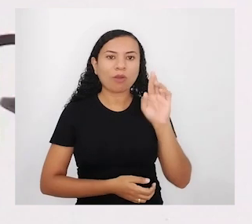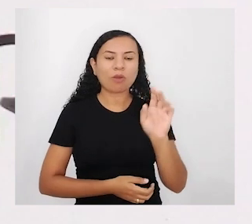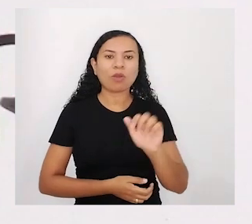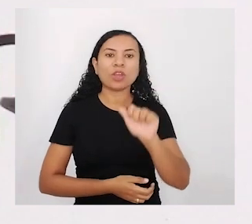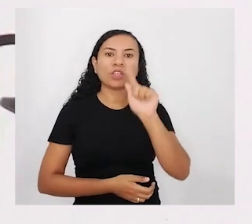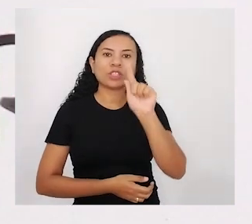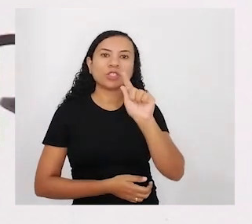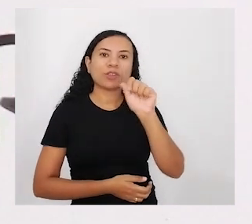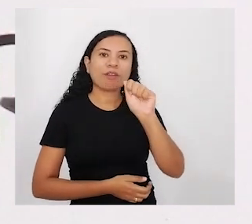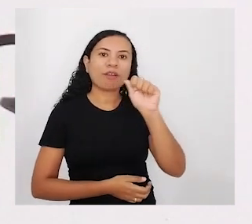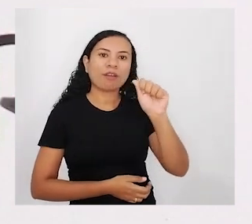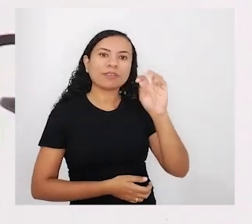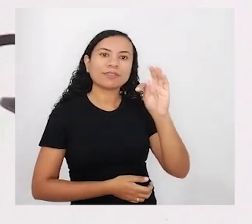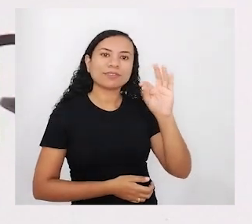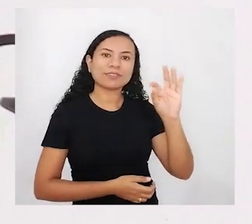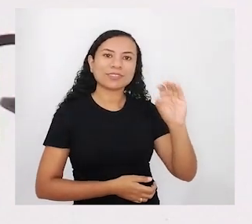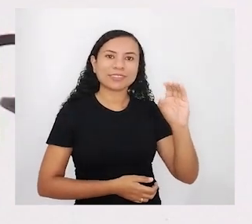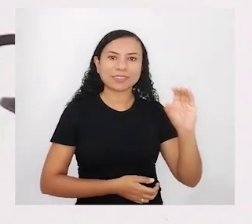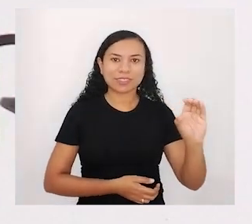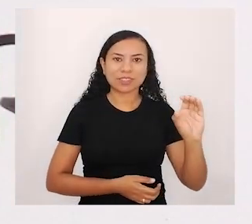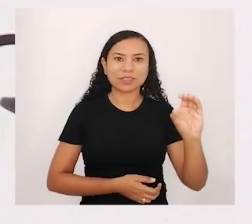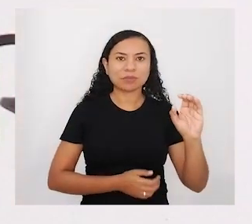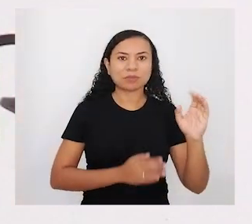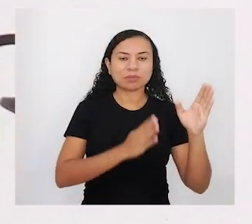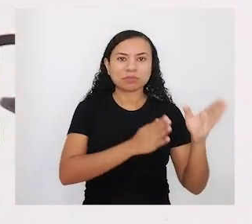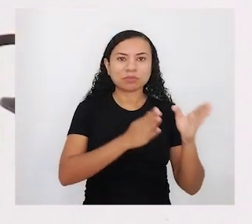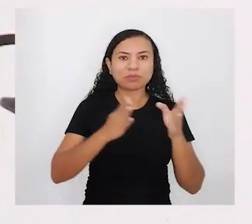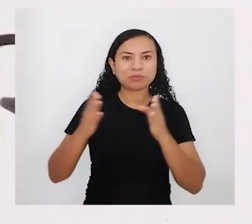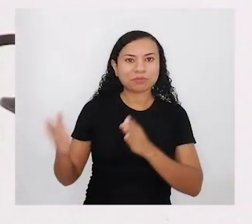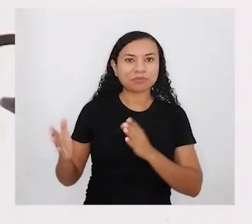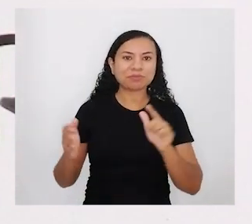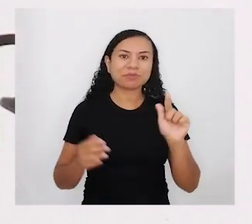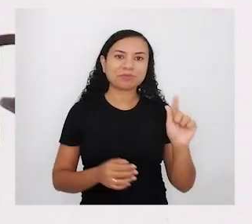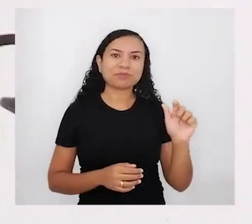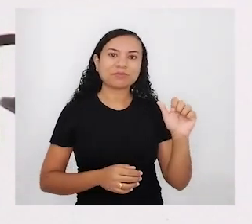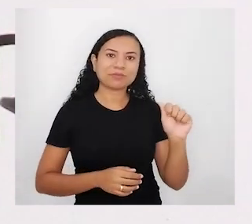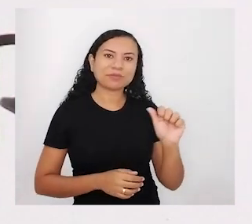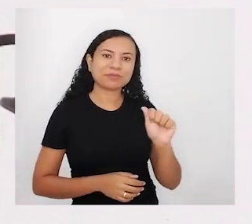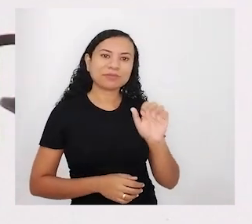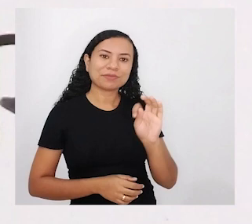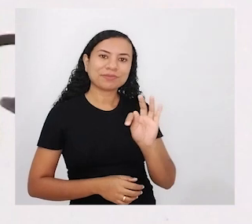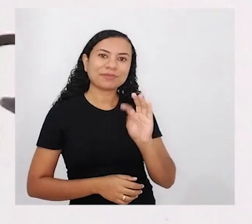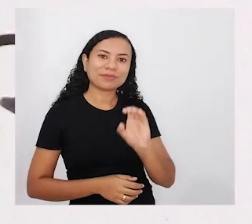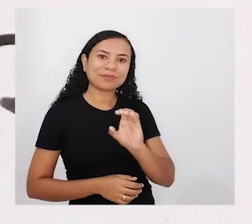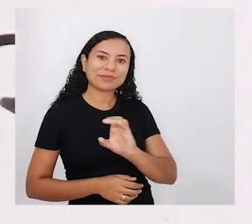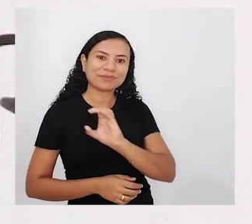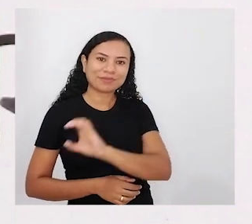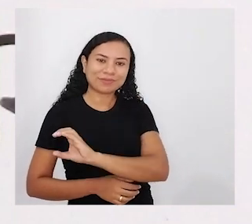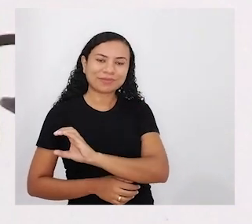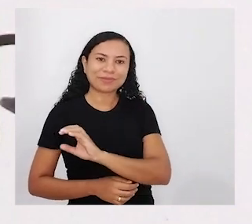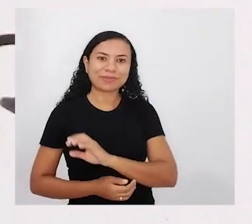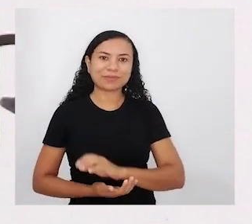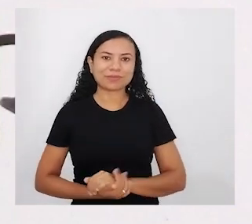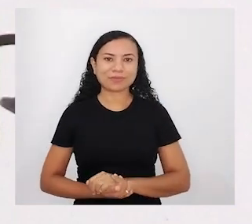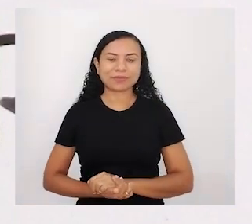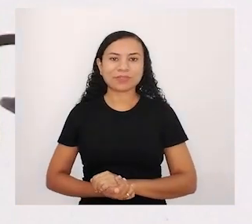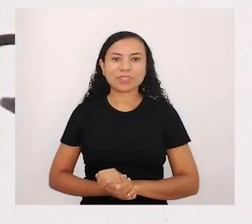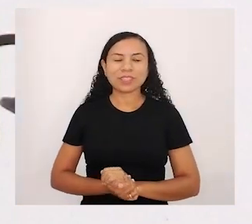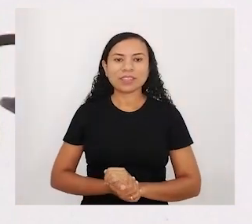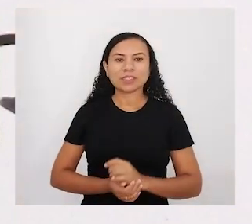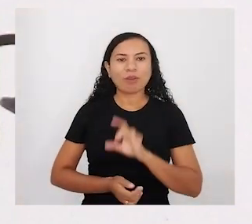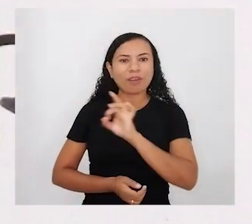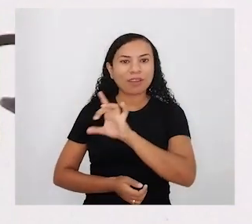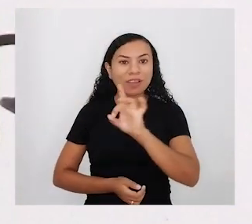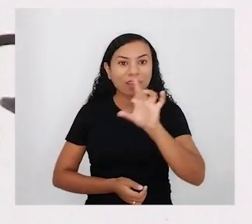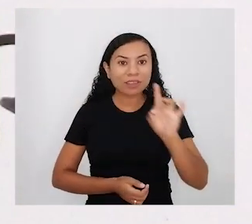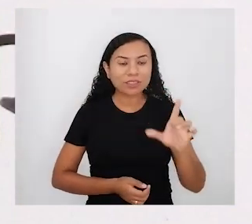sequência GAA-TTC. E a fita complementar, lida da direita para a esquerda, também é GAA-TTC. Cada enzima